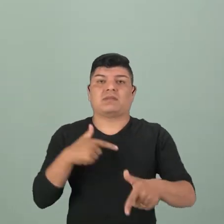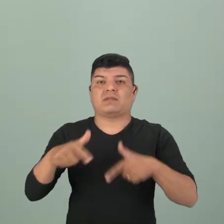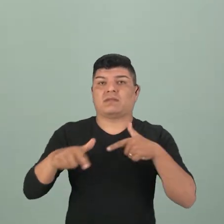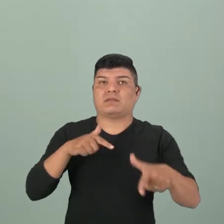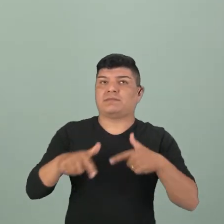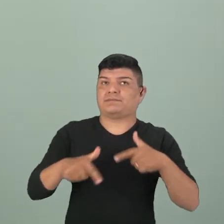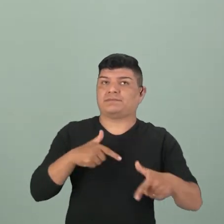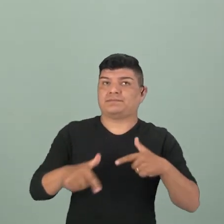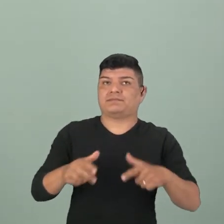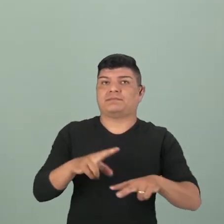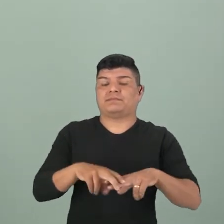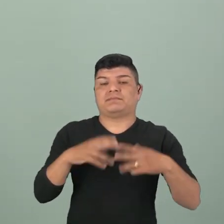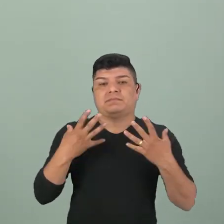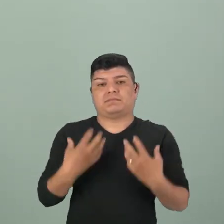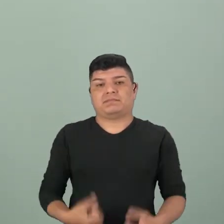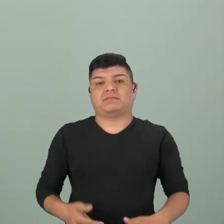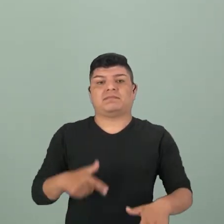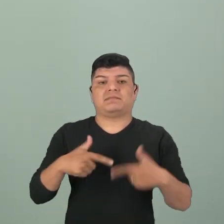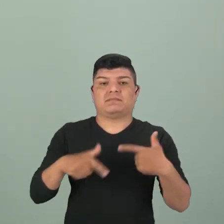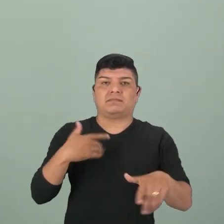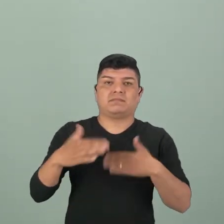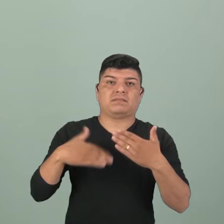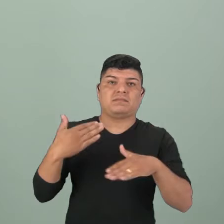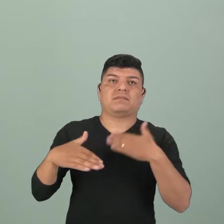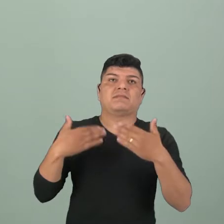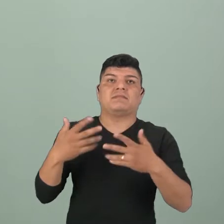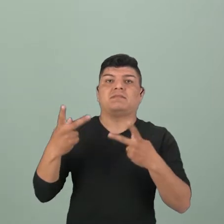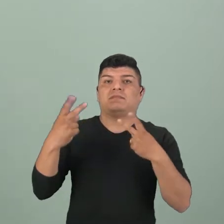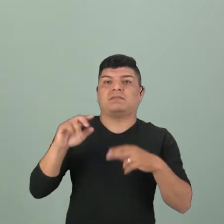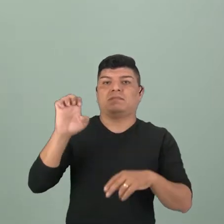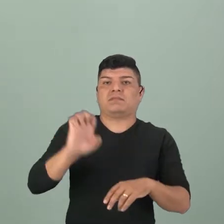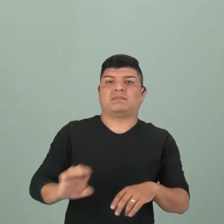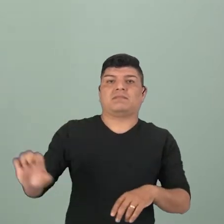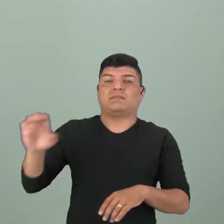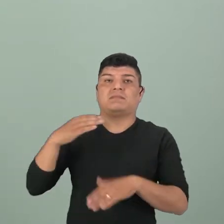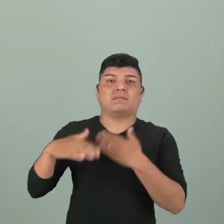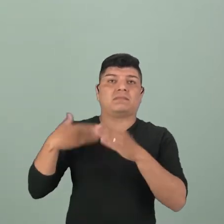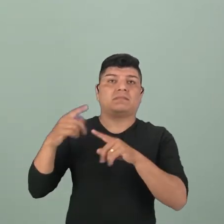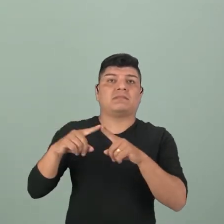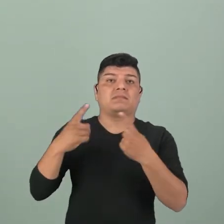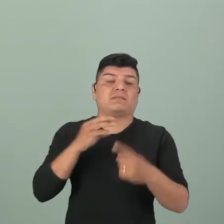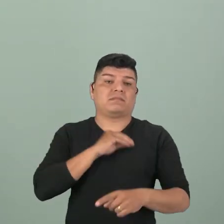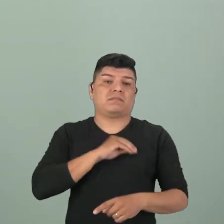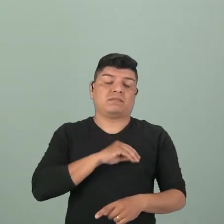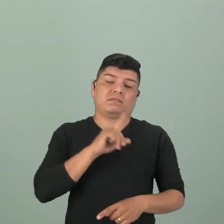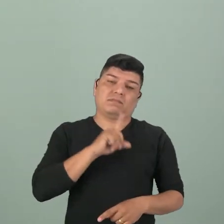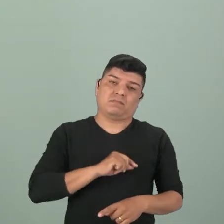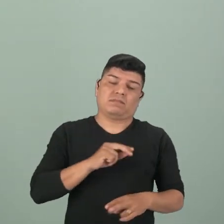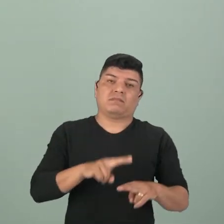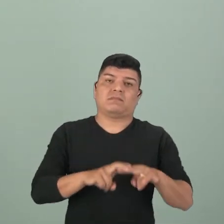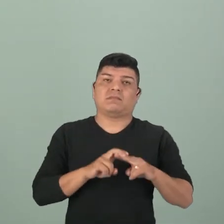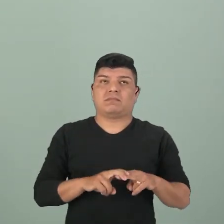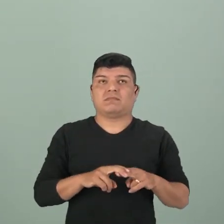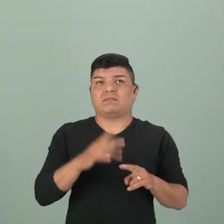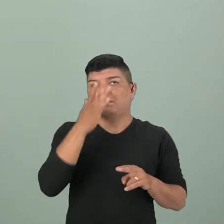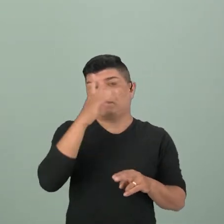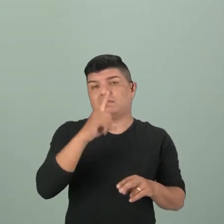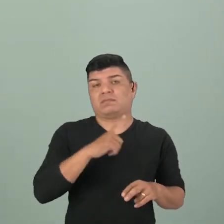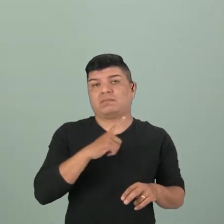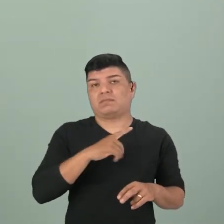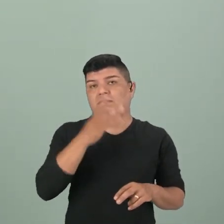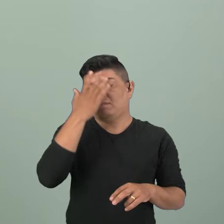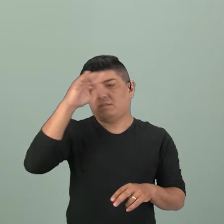como eu disse, trabalhar desenvolvendo as mesmas funções que os europeus desenvolvem, mas ganhando menos. E tem muitas pessoas